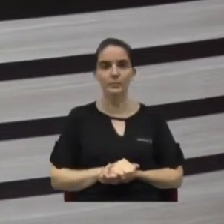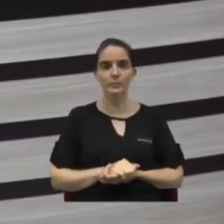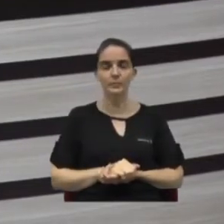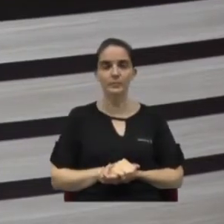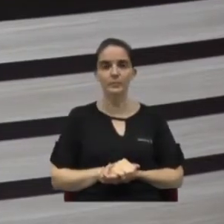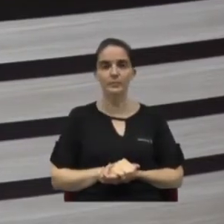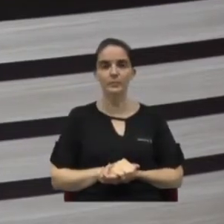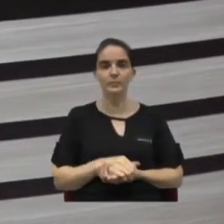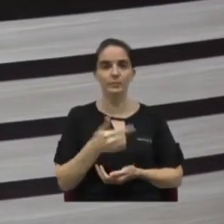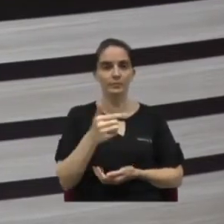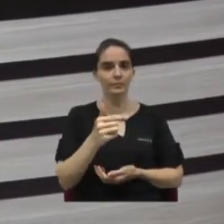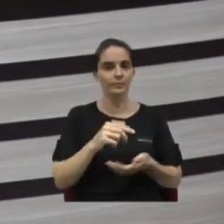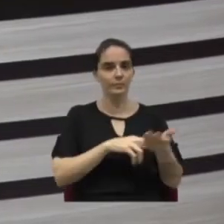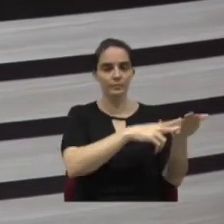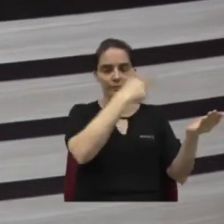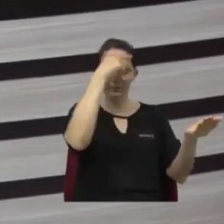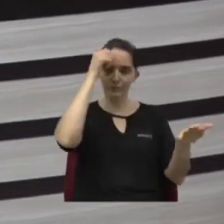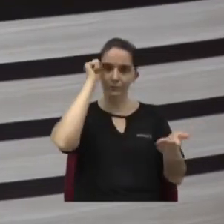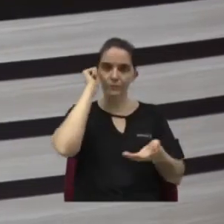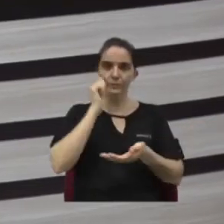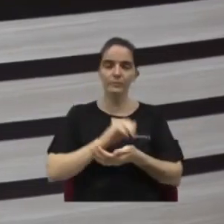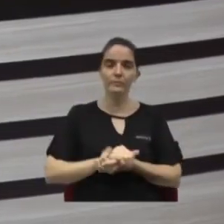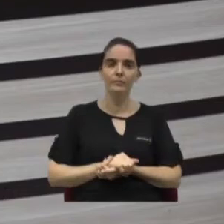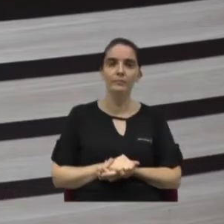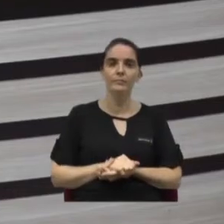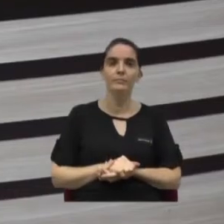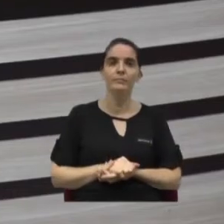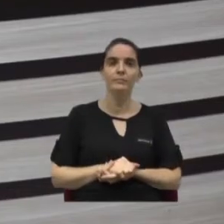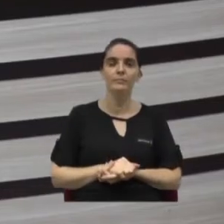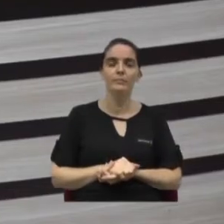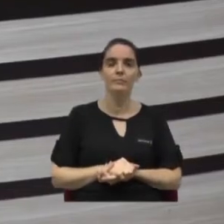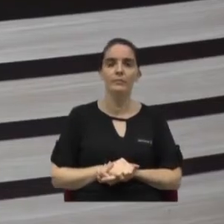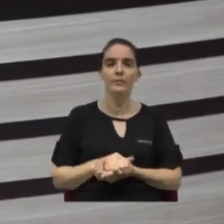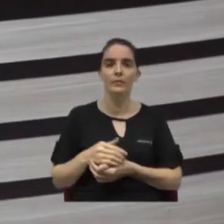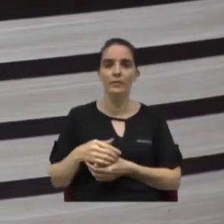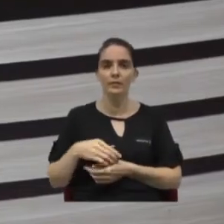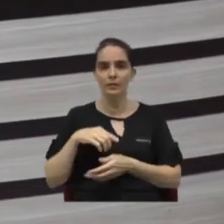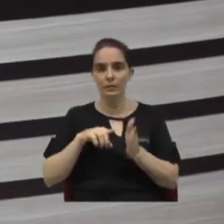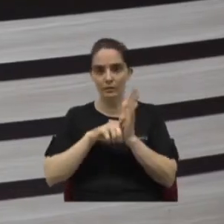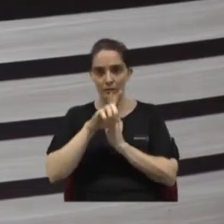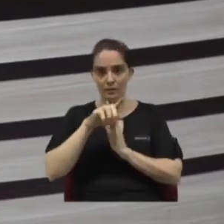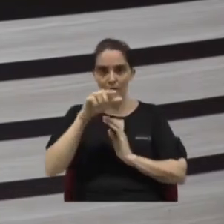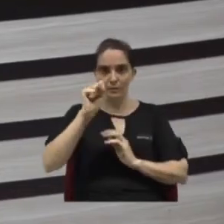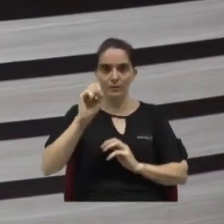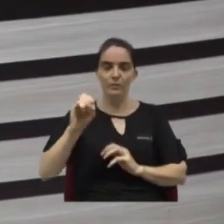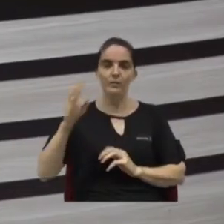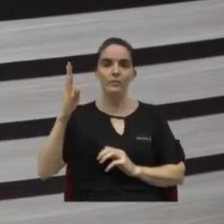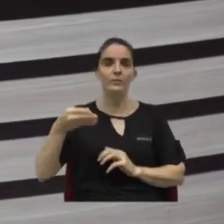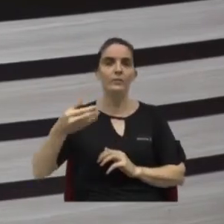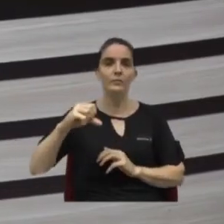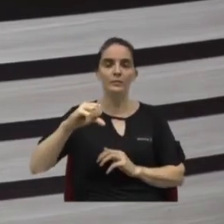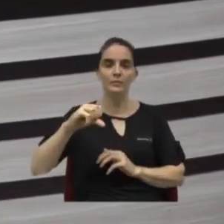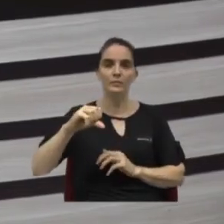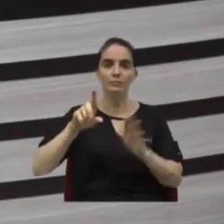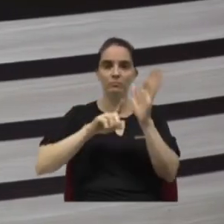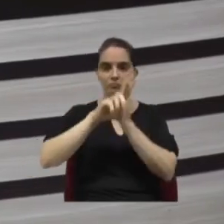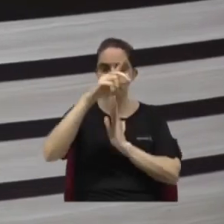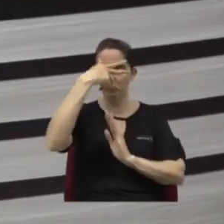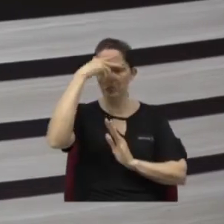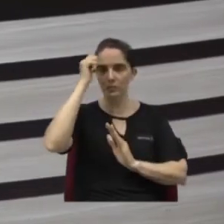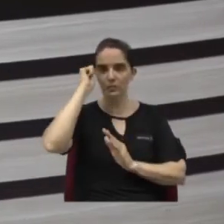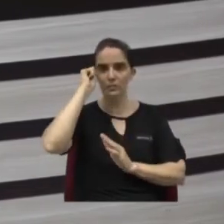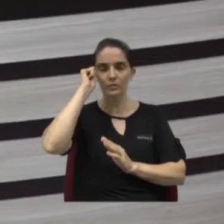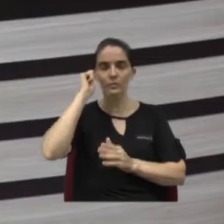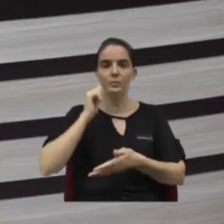79/19? Não havendo, será enviado ao Executivo. Requerimento 80/2019 requer informações ao